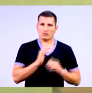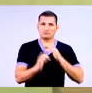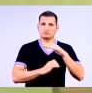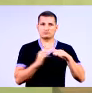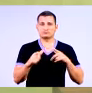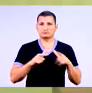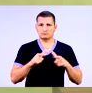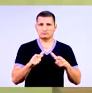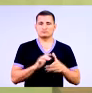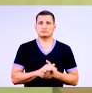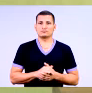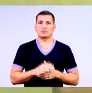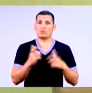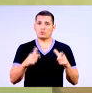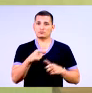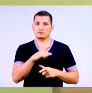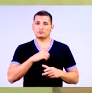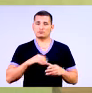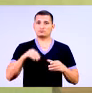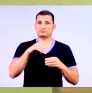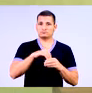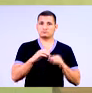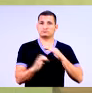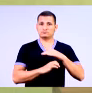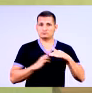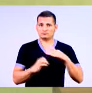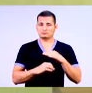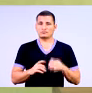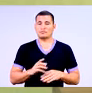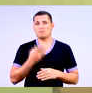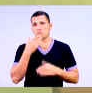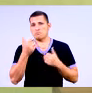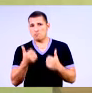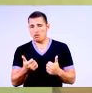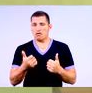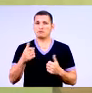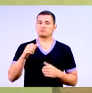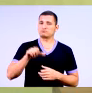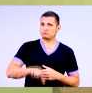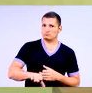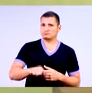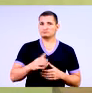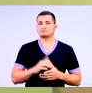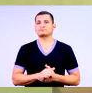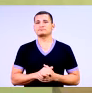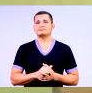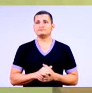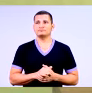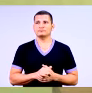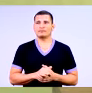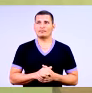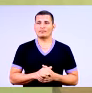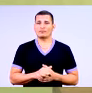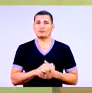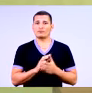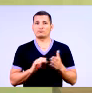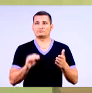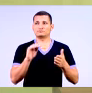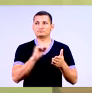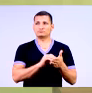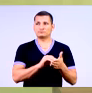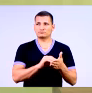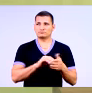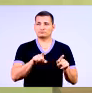né, onde ela faz parte dessa empresa, se ela vai bem, se não vai, né, ela coloca também